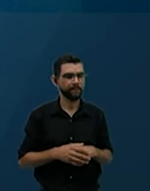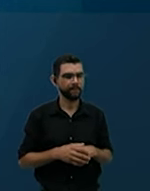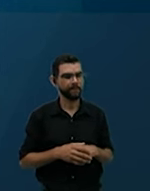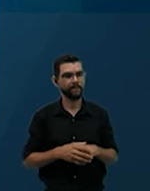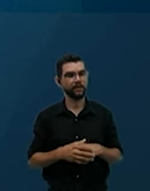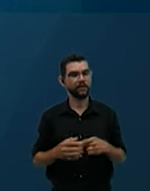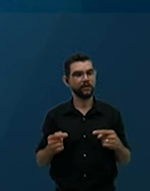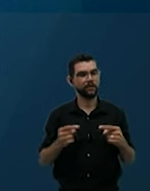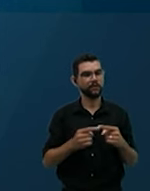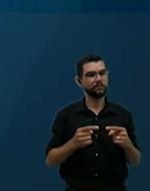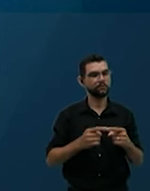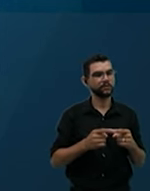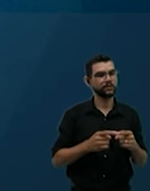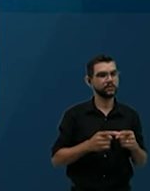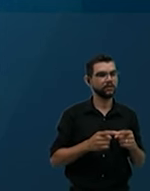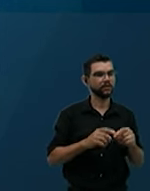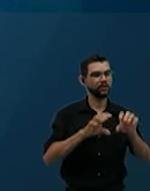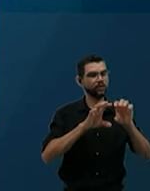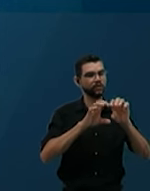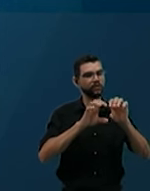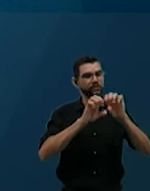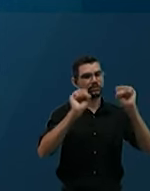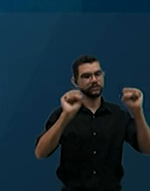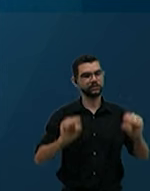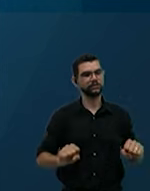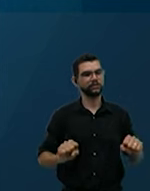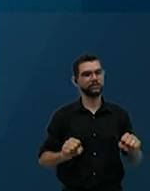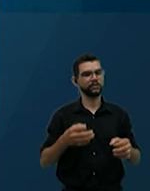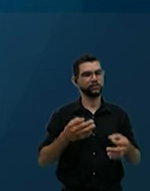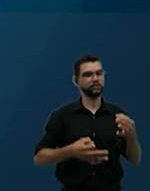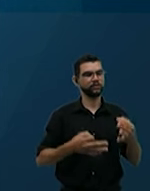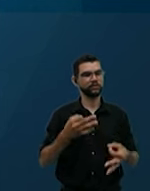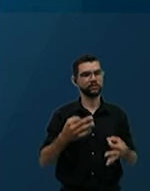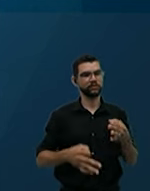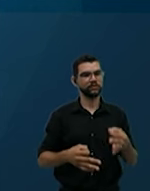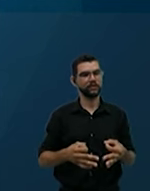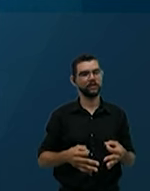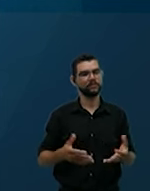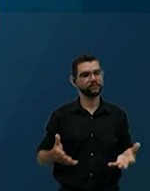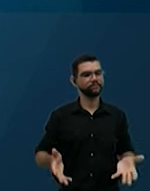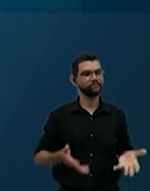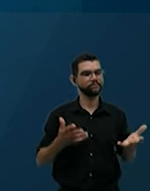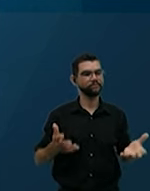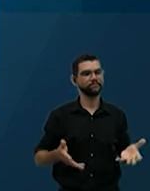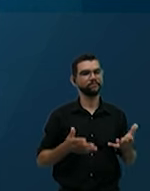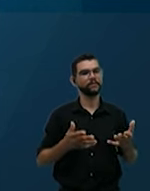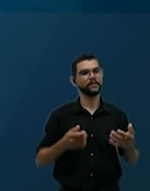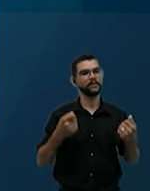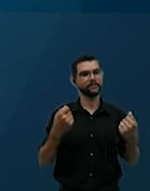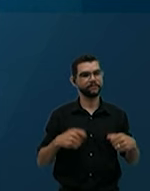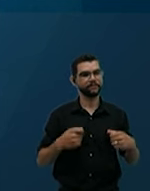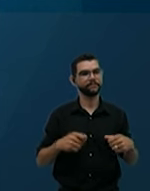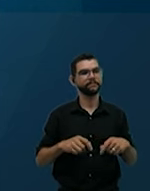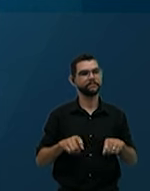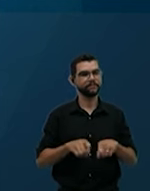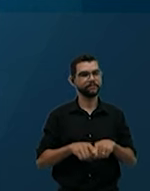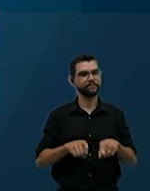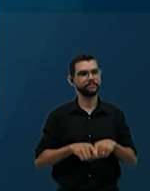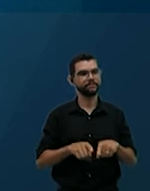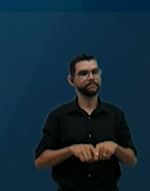um sistema a ser sempre incentivado e do qual precisamos nos apropriar nos julgamentos desse tema